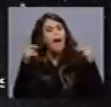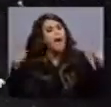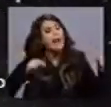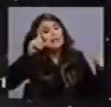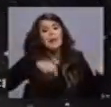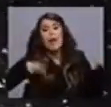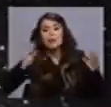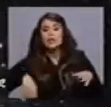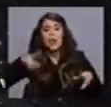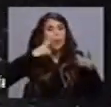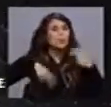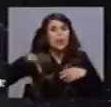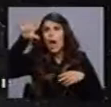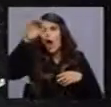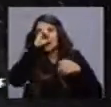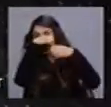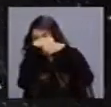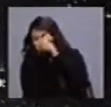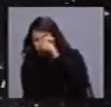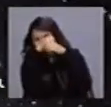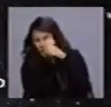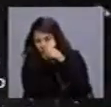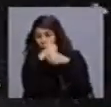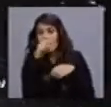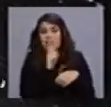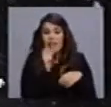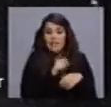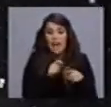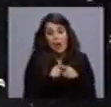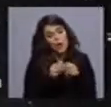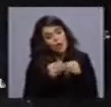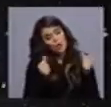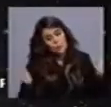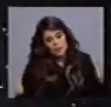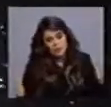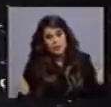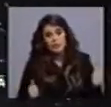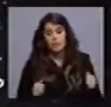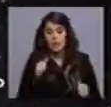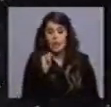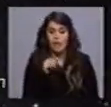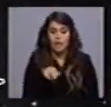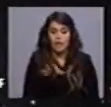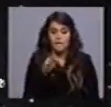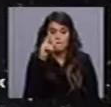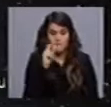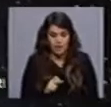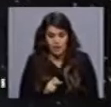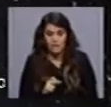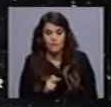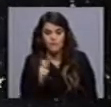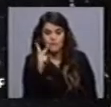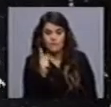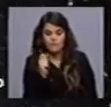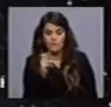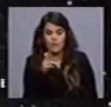que ir buscar um telescópio que consiga ultrapassar a poeira. Neste caso, um telescópio de infravermelho, como é o caso do telescópio VISTA, que